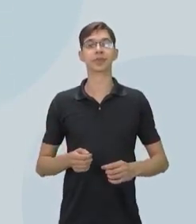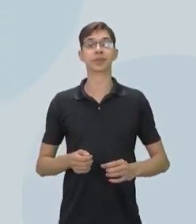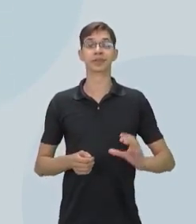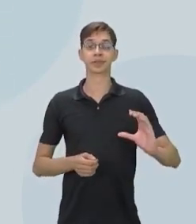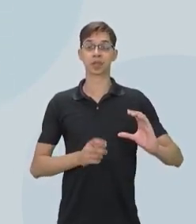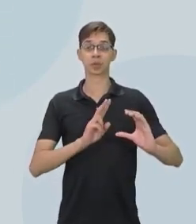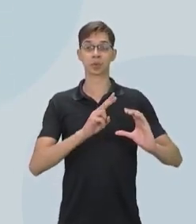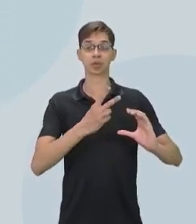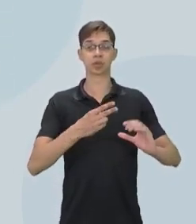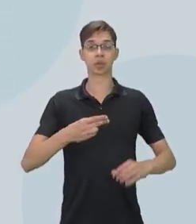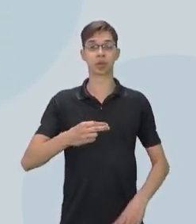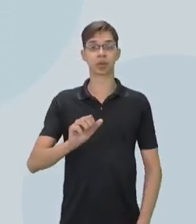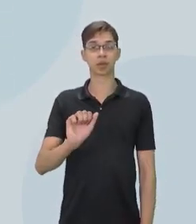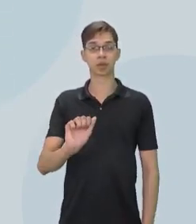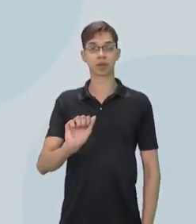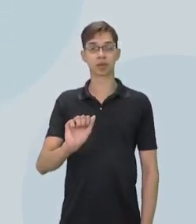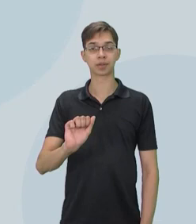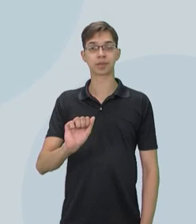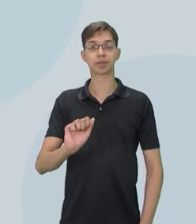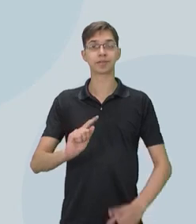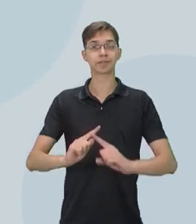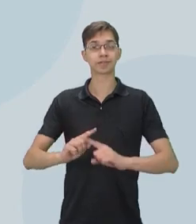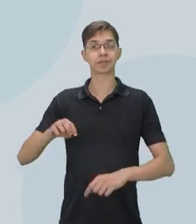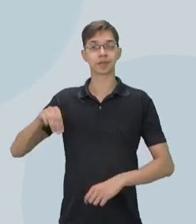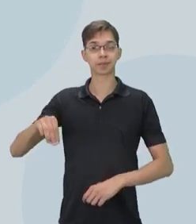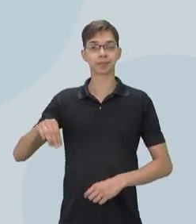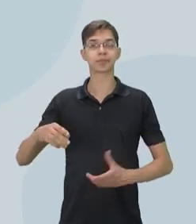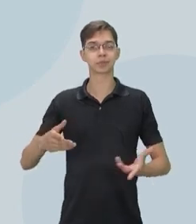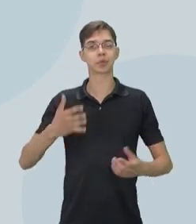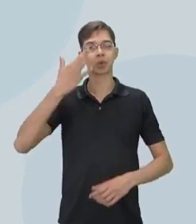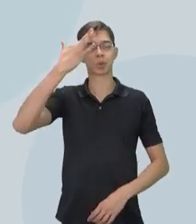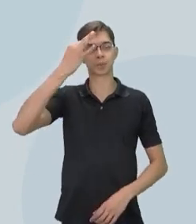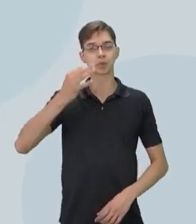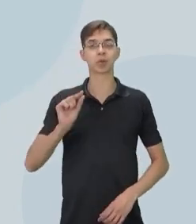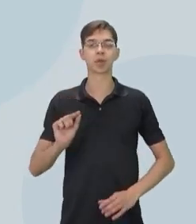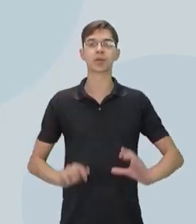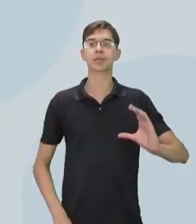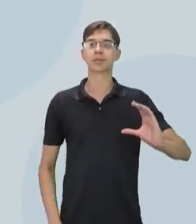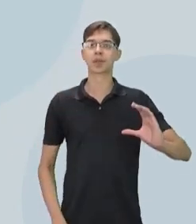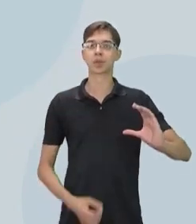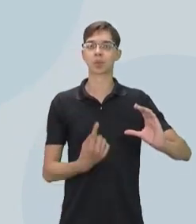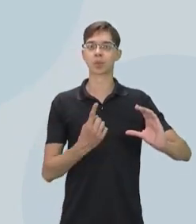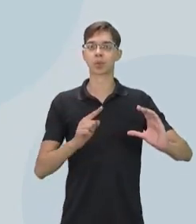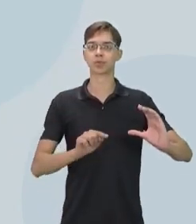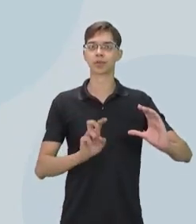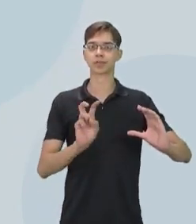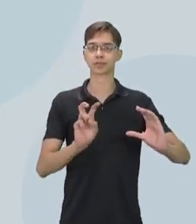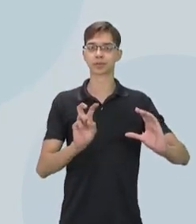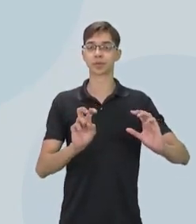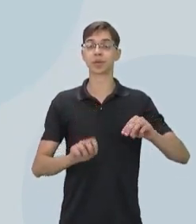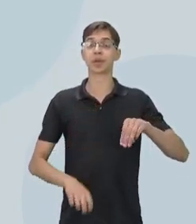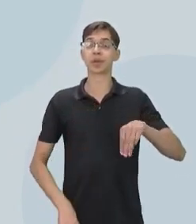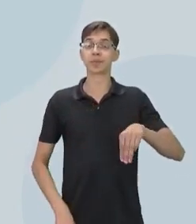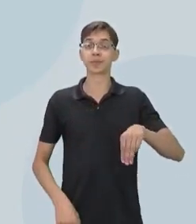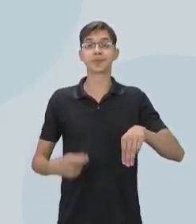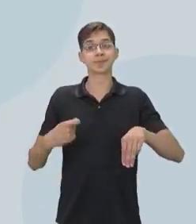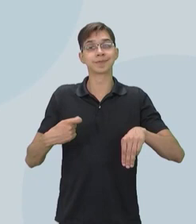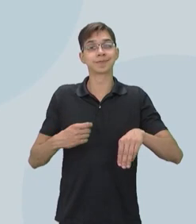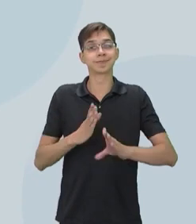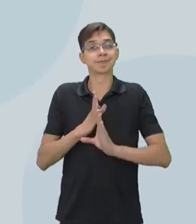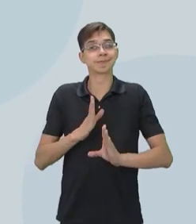que o C é 1,5 de quilômetro. O M aí é o que eu quero achar e 2,5 é o